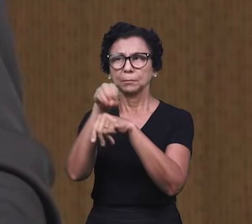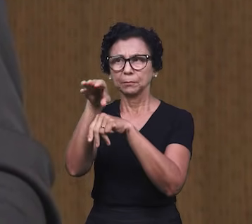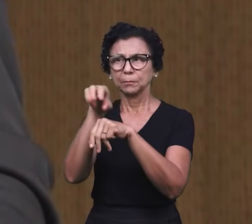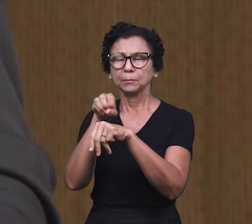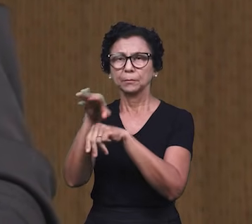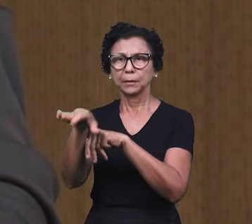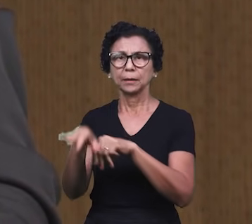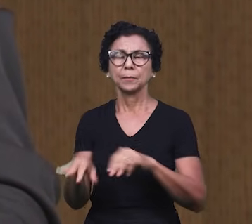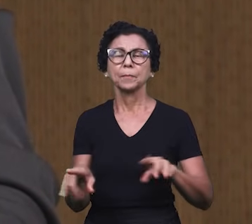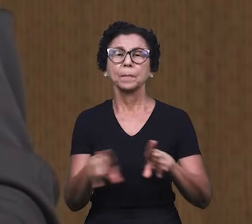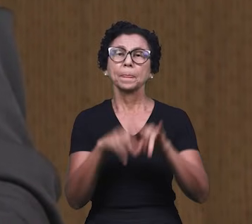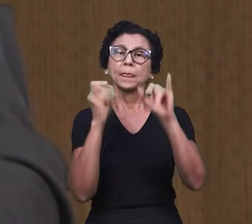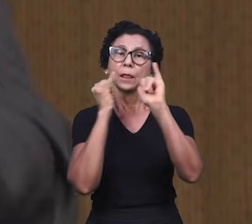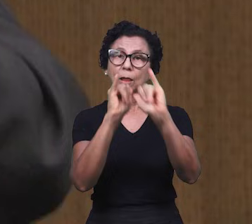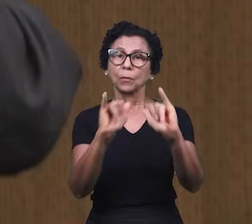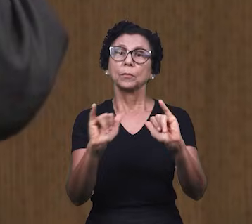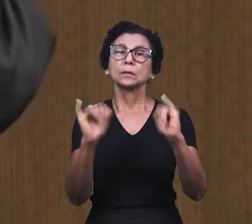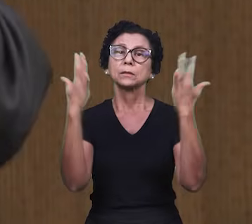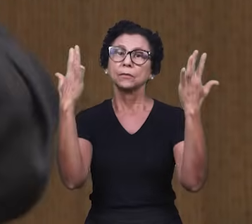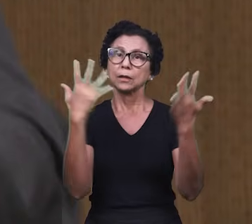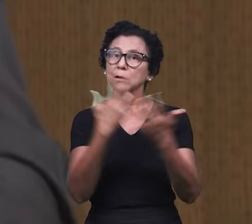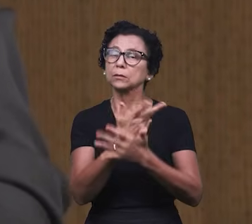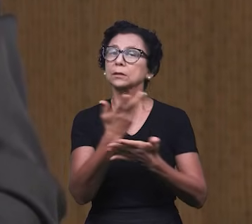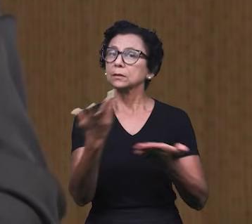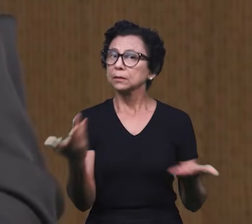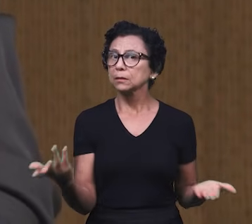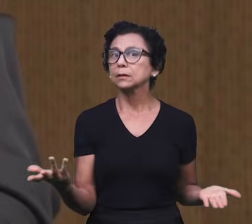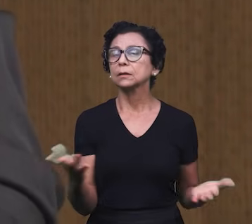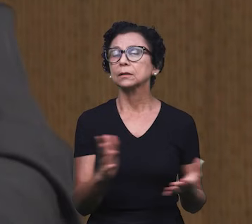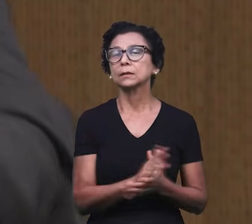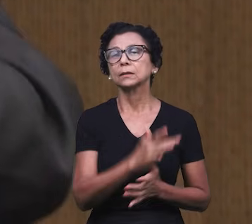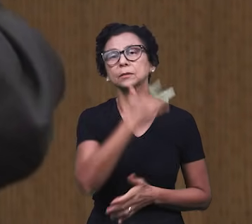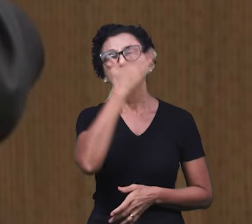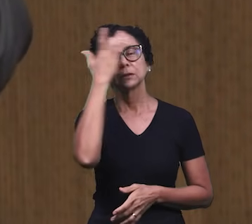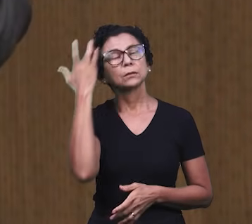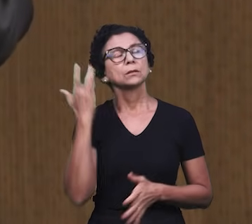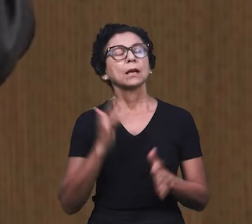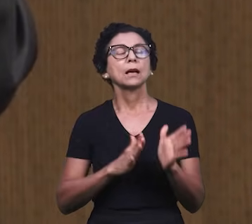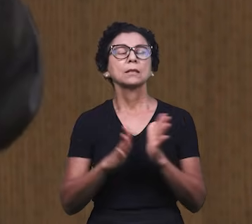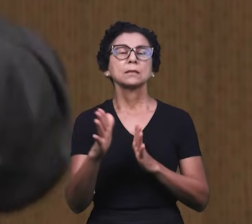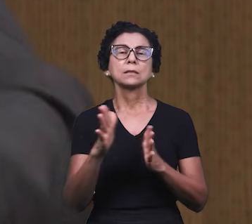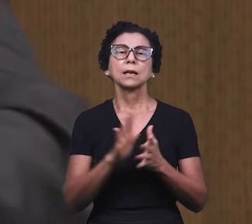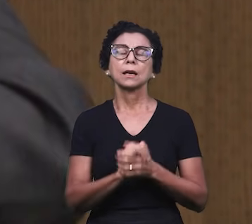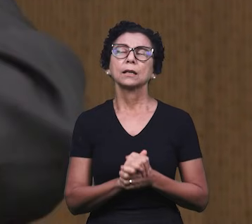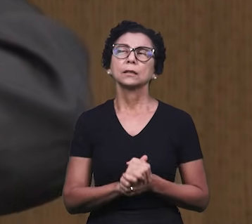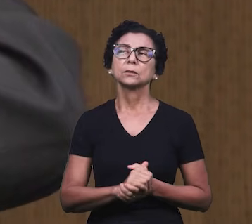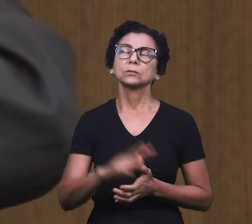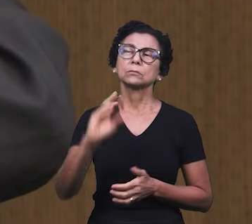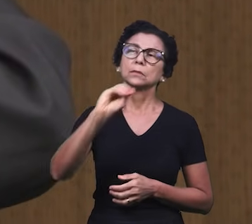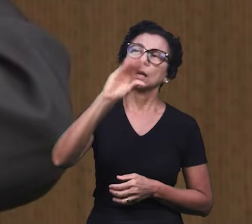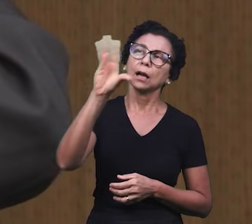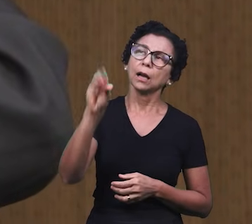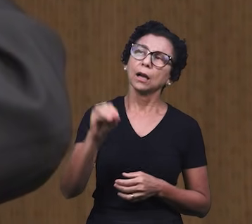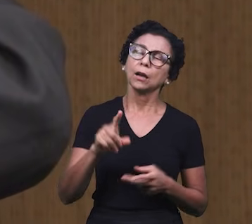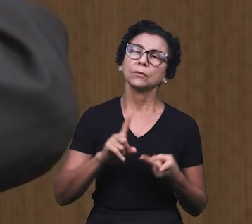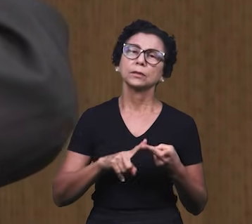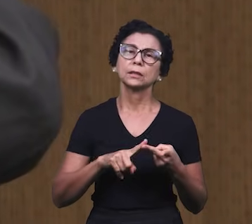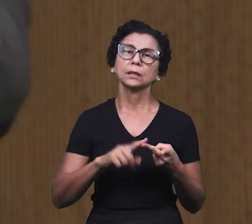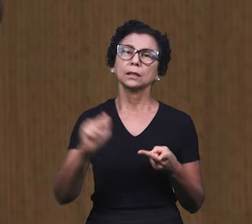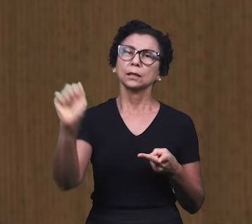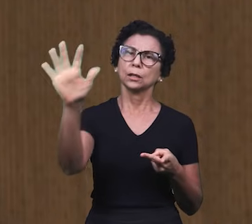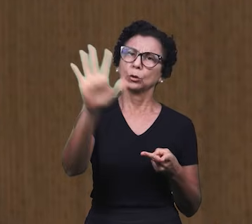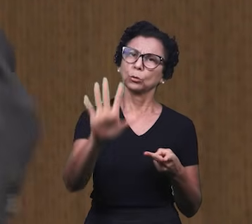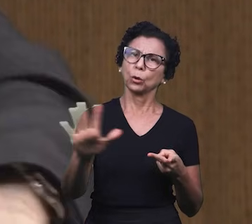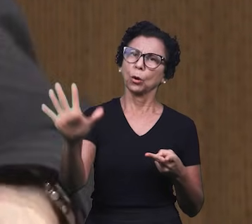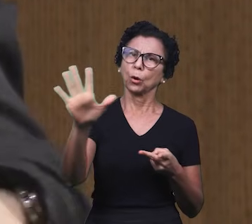No Trombetas foi feito isso. Então, toda a África teve acesso ao Trombetas, a Europa foi